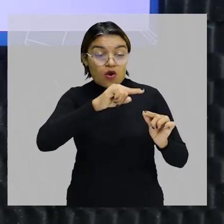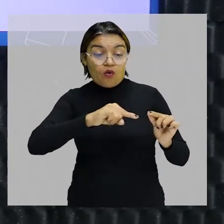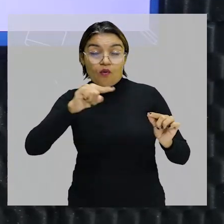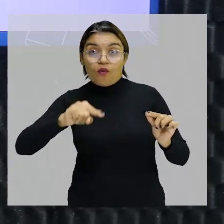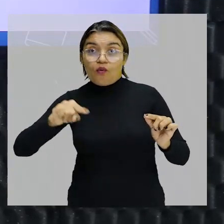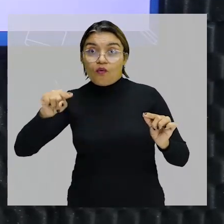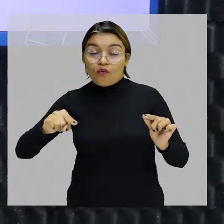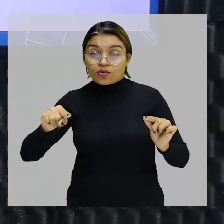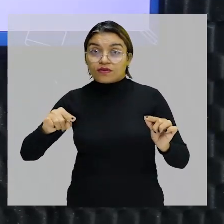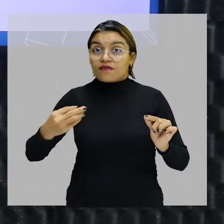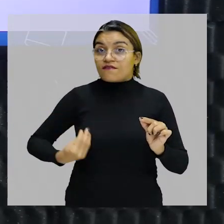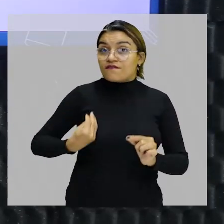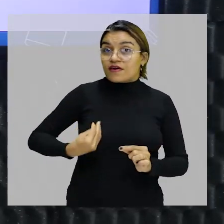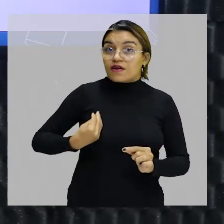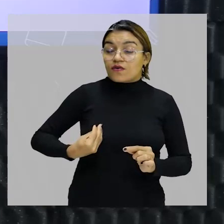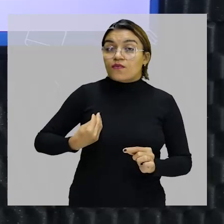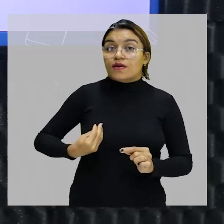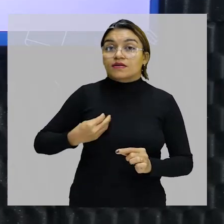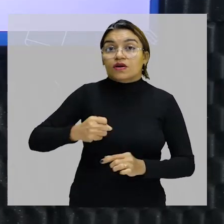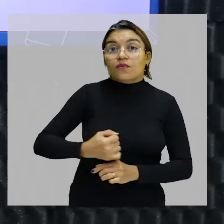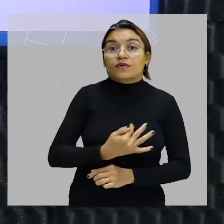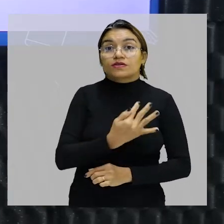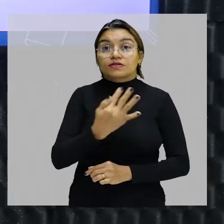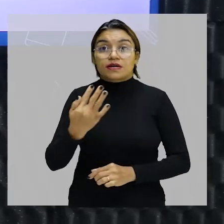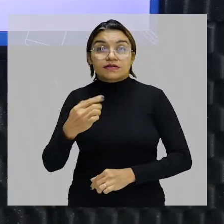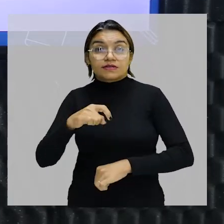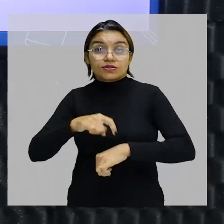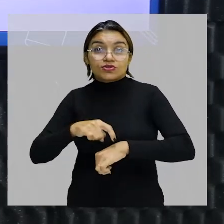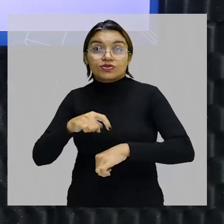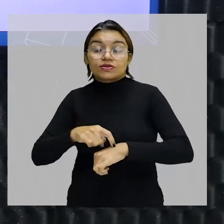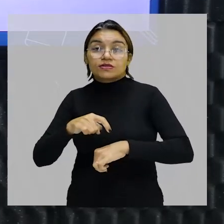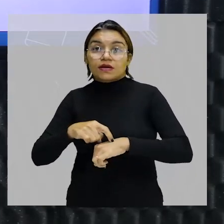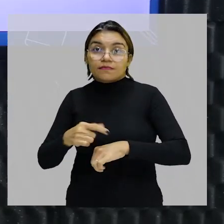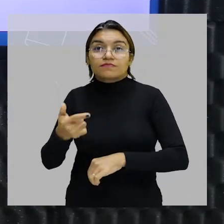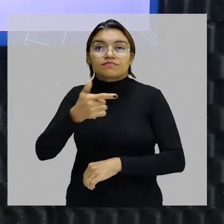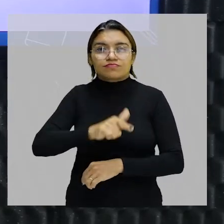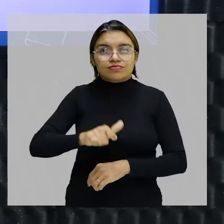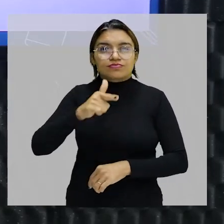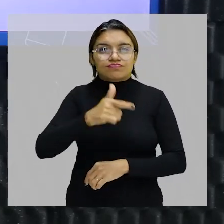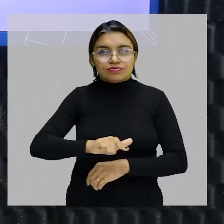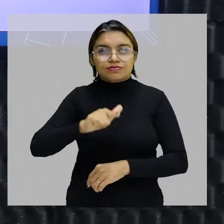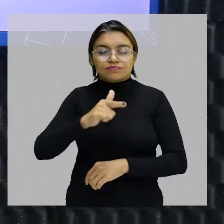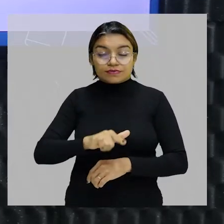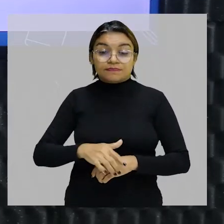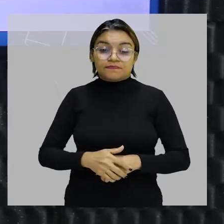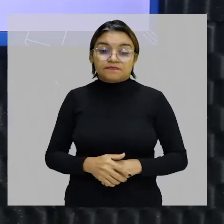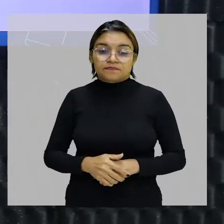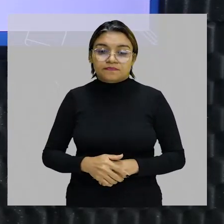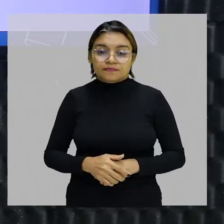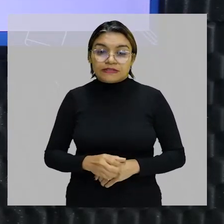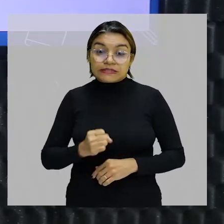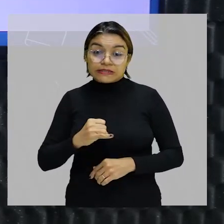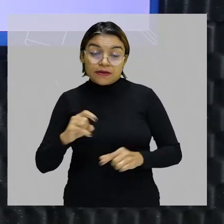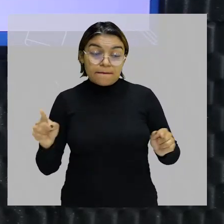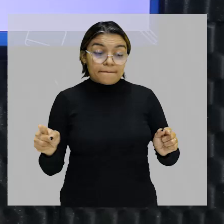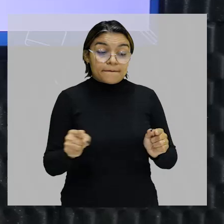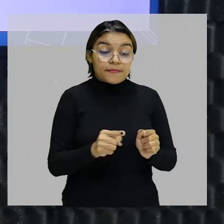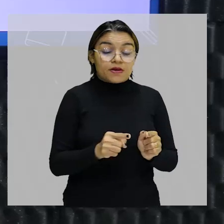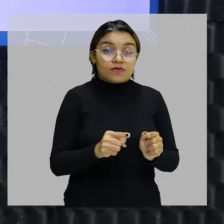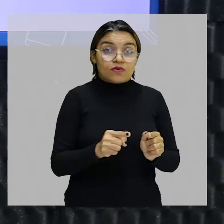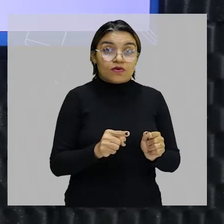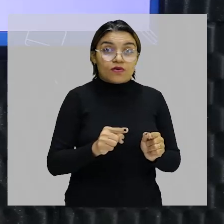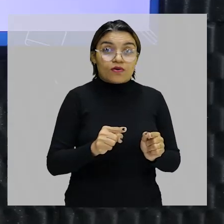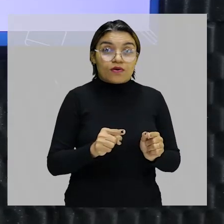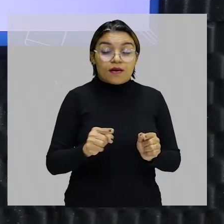as ondas, né, elas vão ter de um mesmo tamanho, vai se repetir. Quanto menor o comprimento da onda,